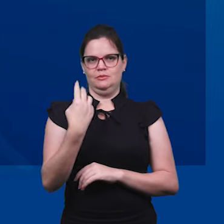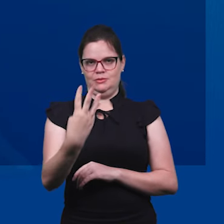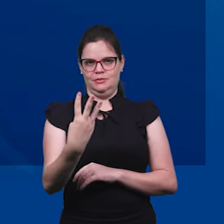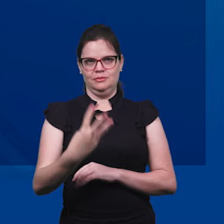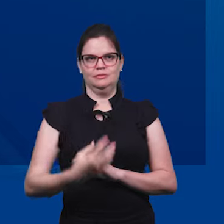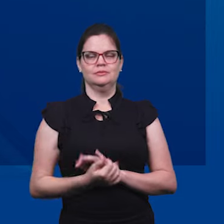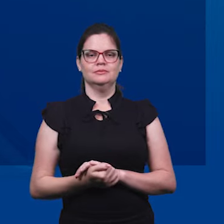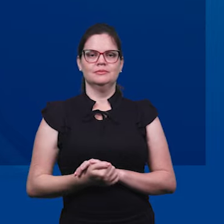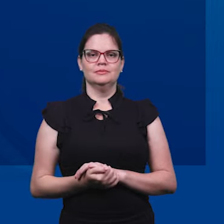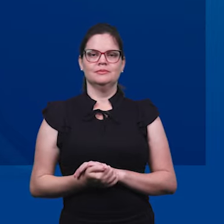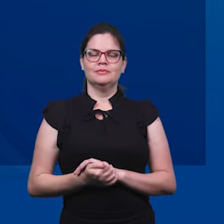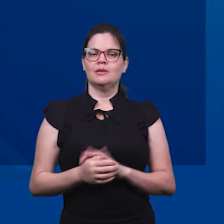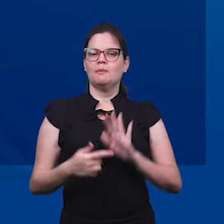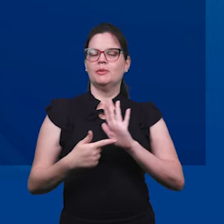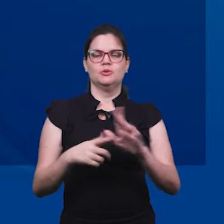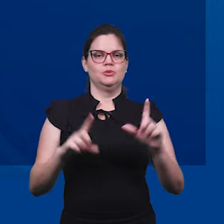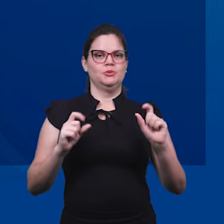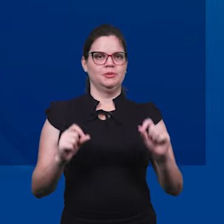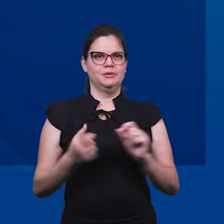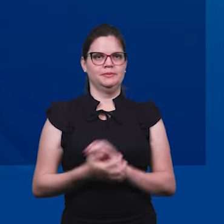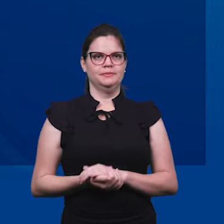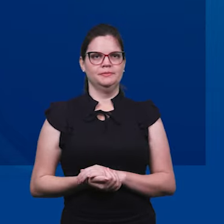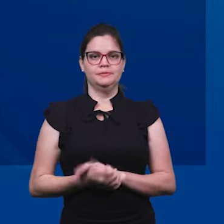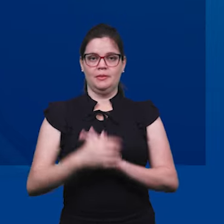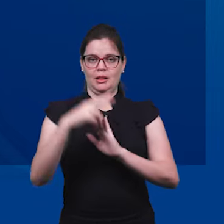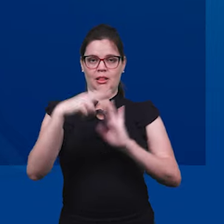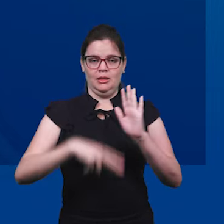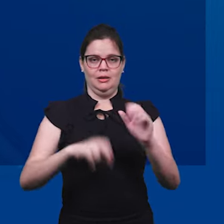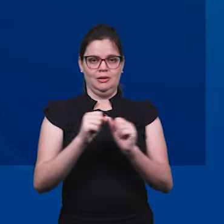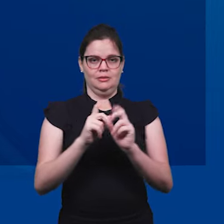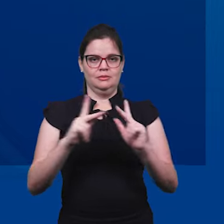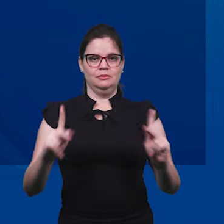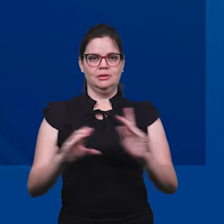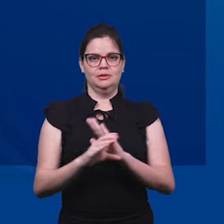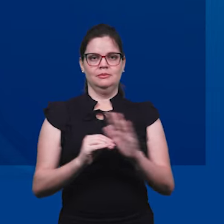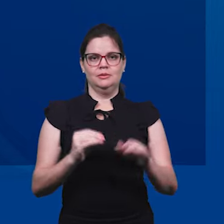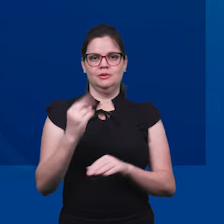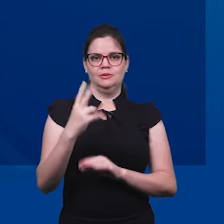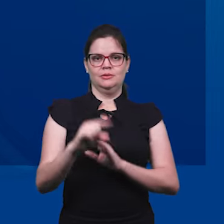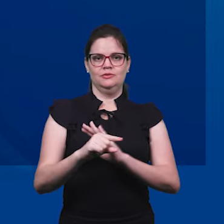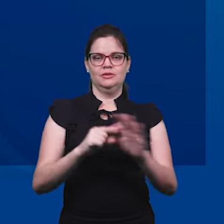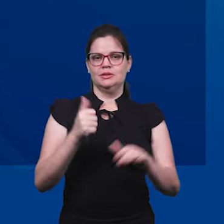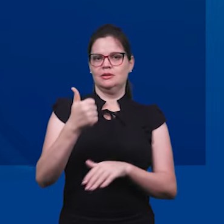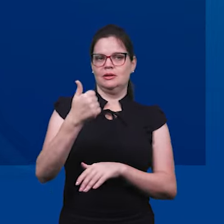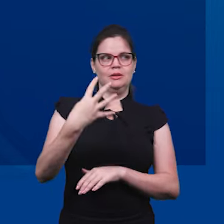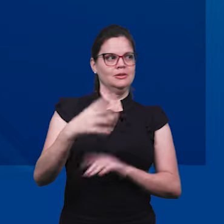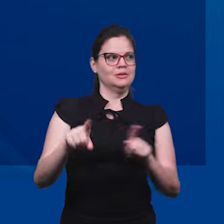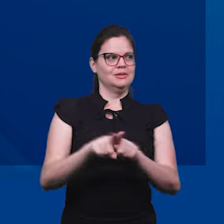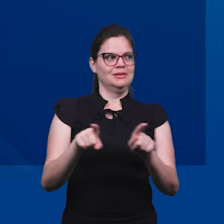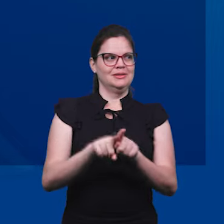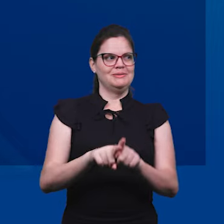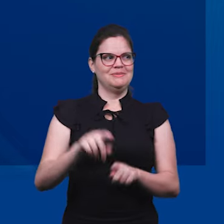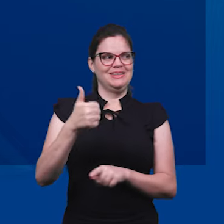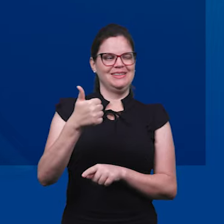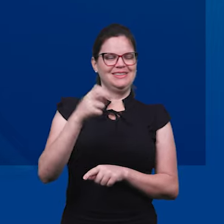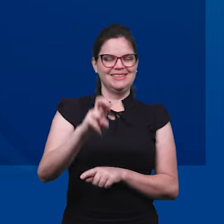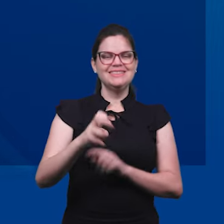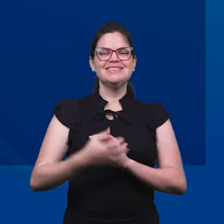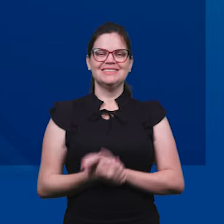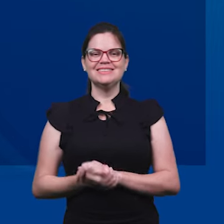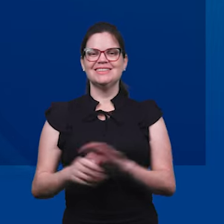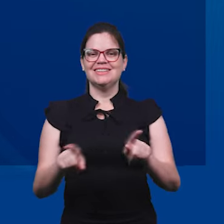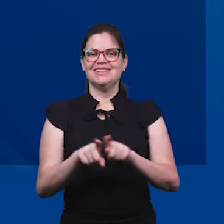pergunta 3 da Escola Bíblica Dominical, que diz assim. Lendo Apocalipse 2, verso 14 e 15, comparado